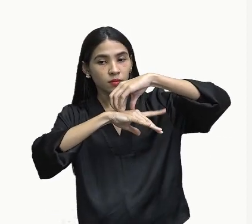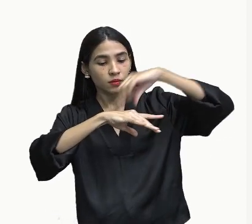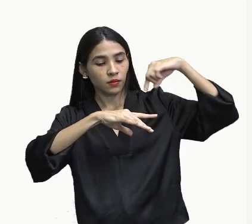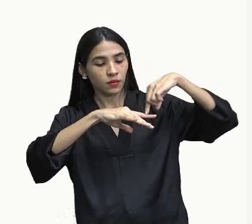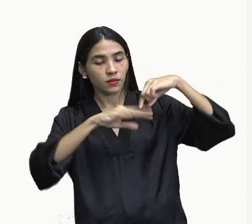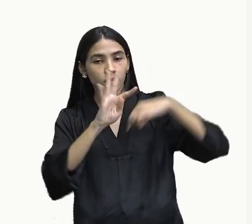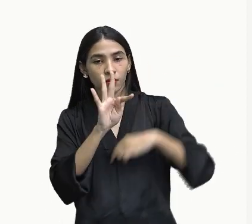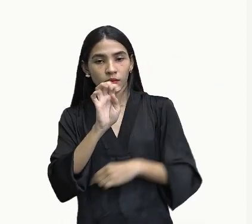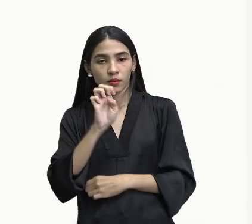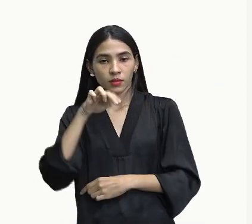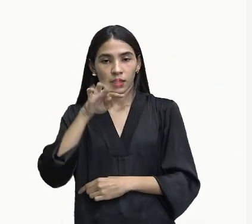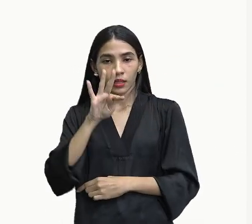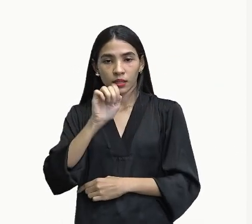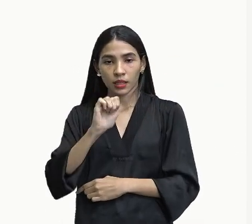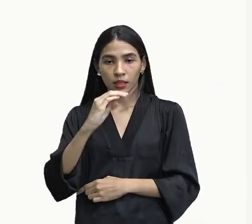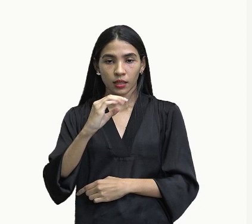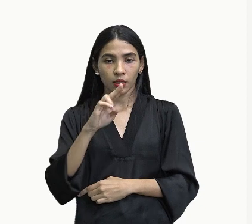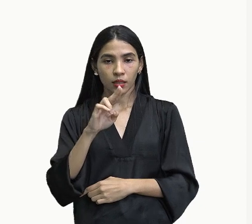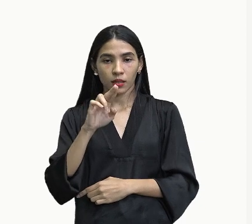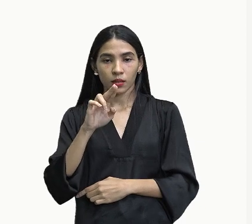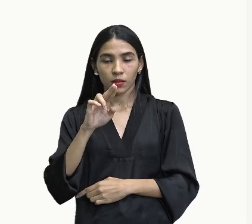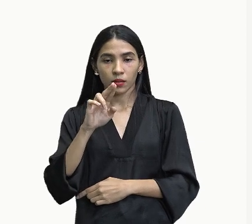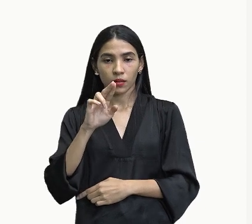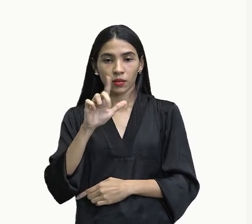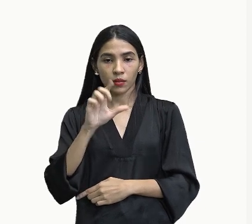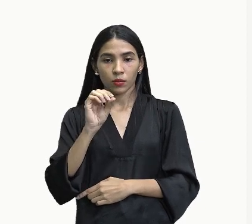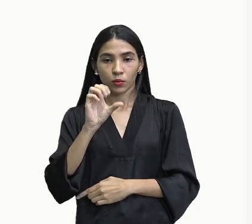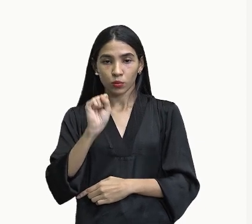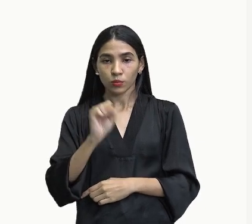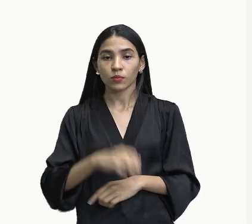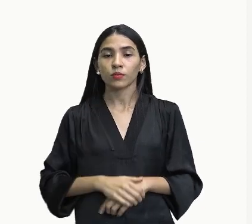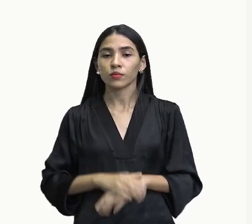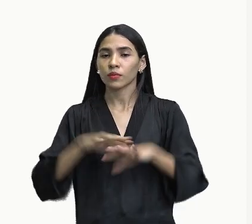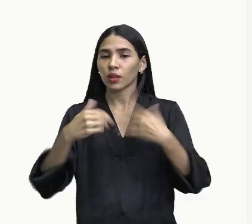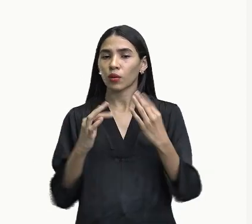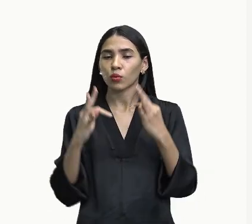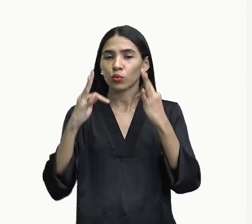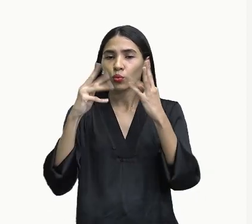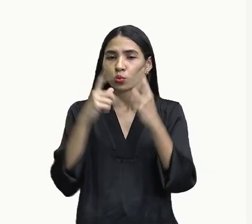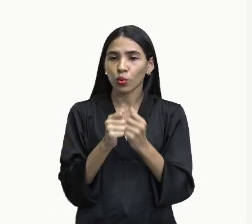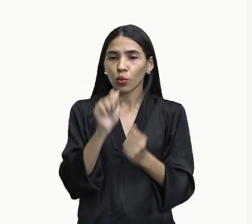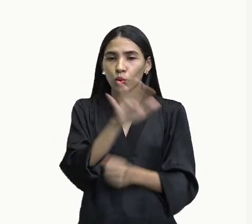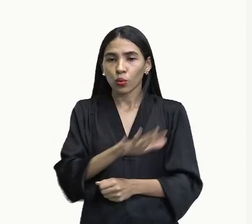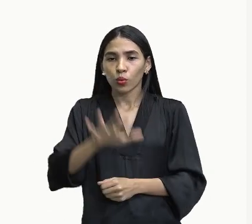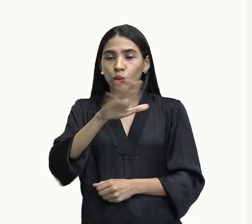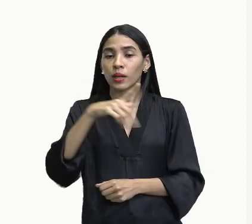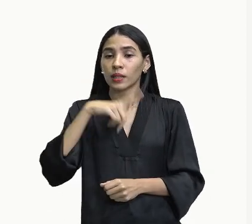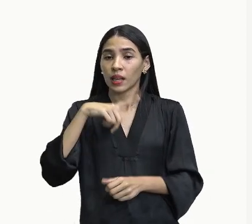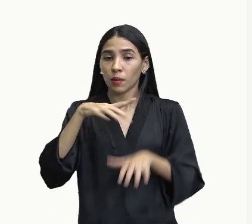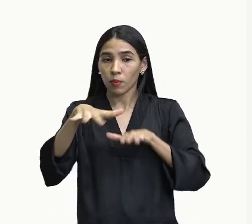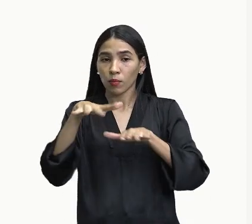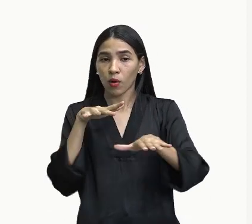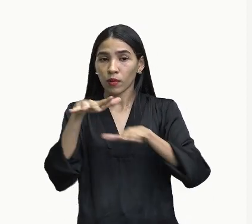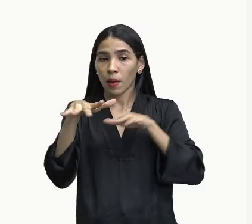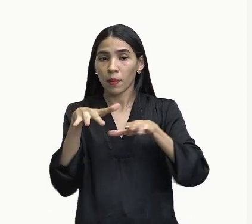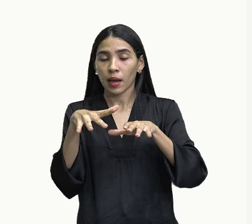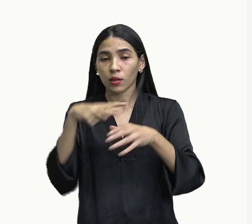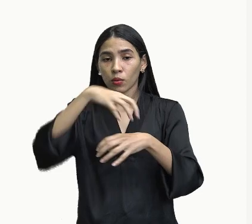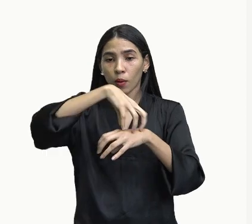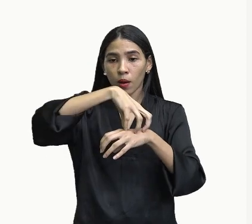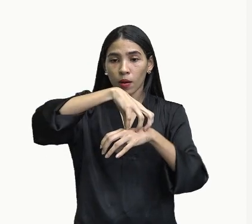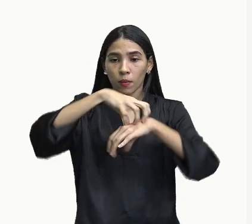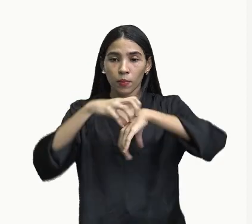de locomoção. De forma geral, os quinidários realizam movimentos de contração e expansão no